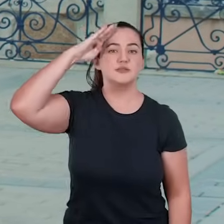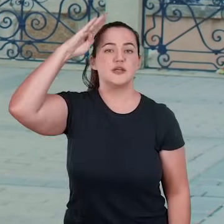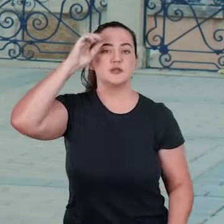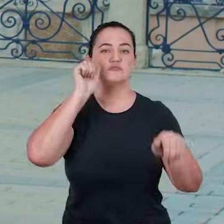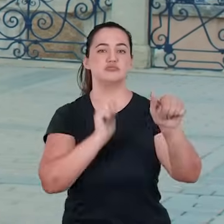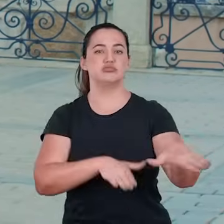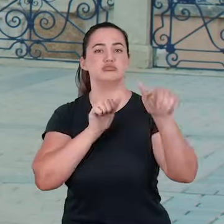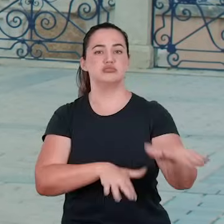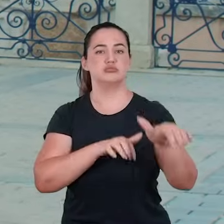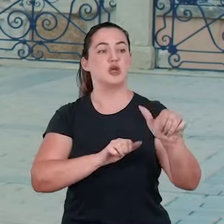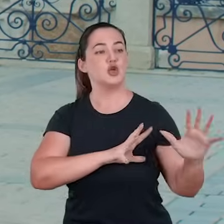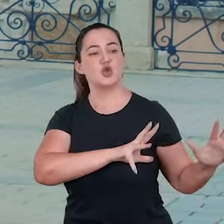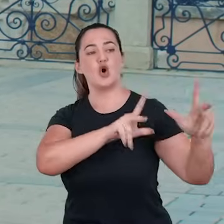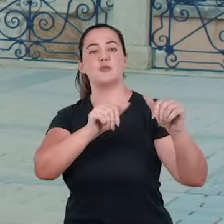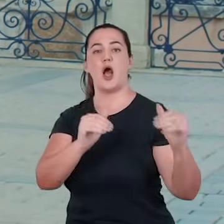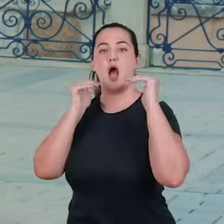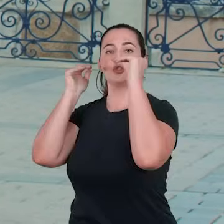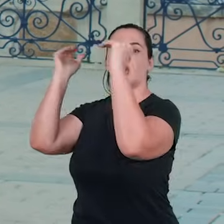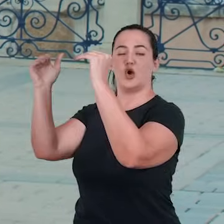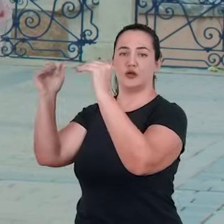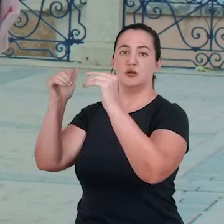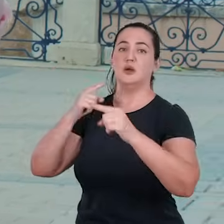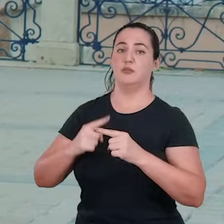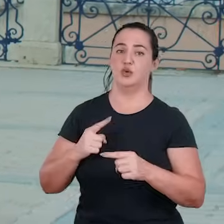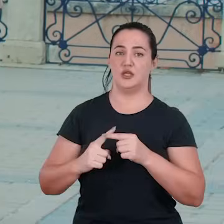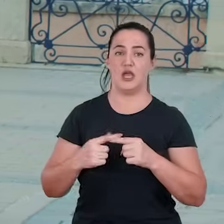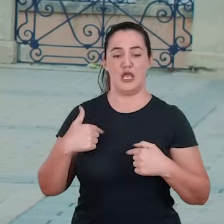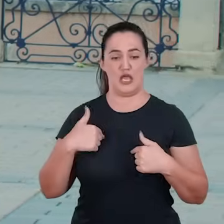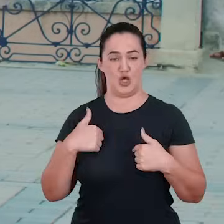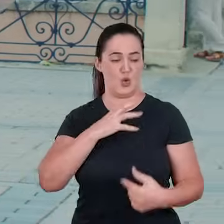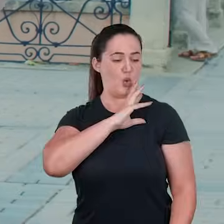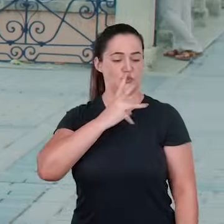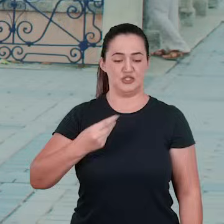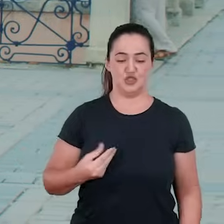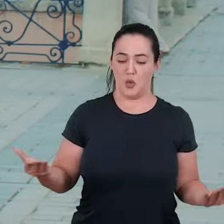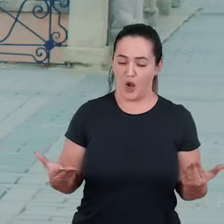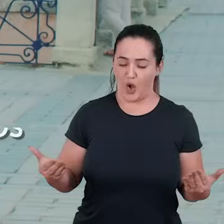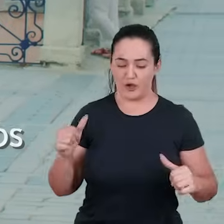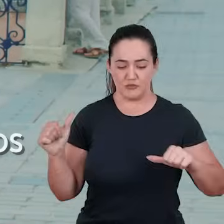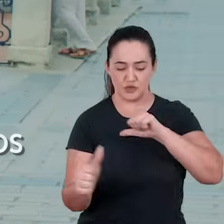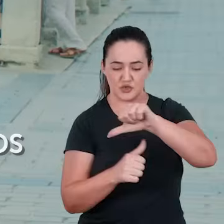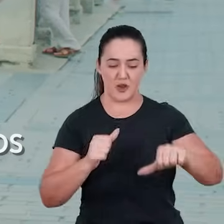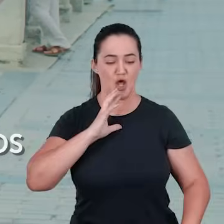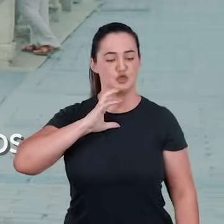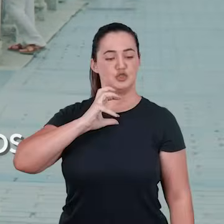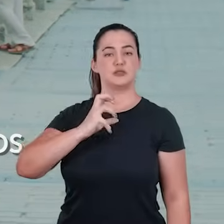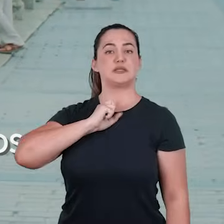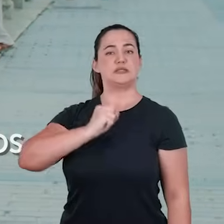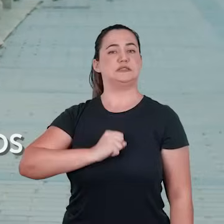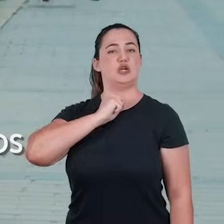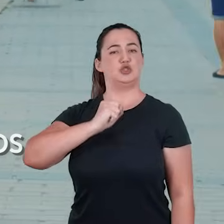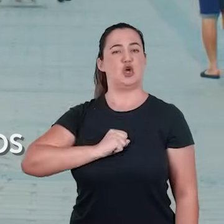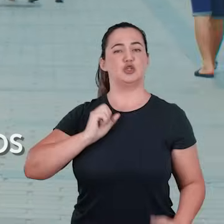a adoração ao Sol, porque tornando-se ele mesmo um sacerdote máximo do Sol, o sumo pontífice, ele